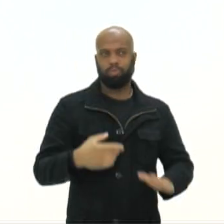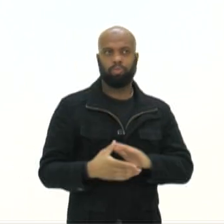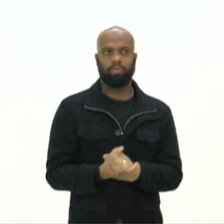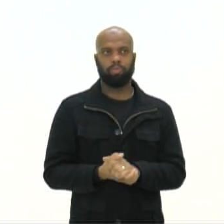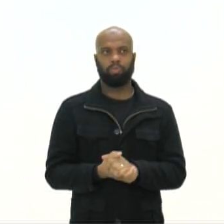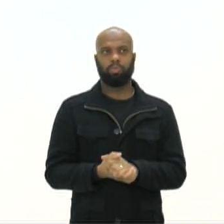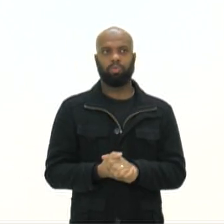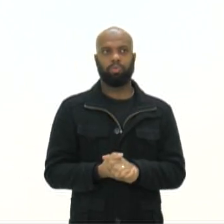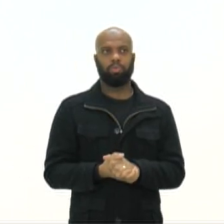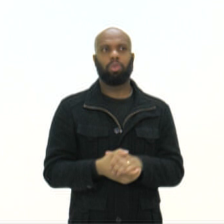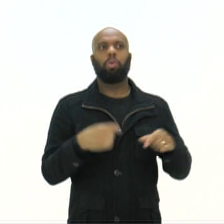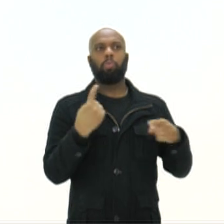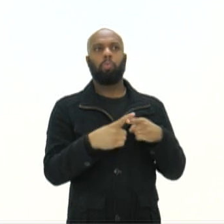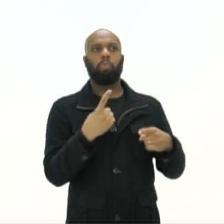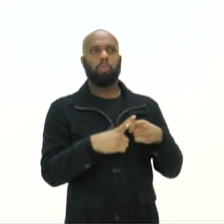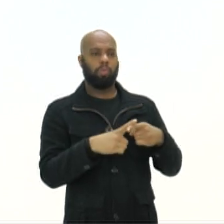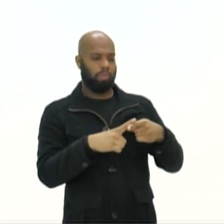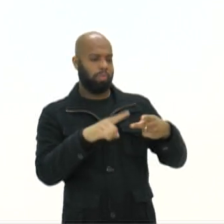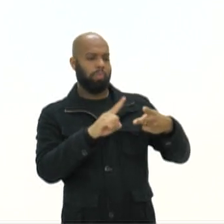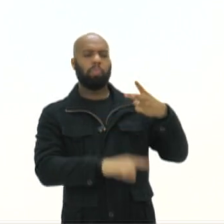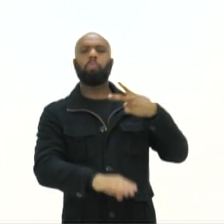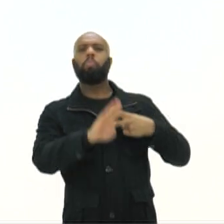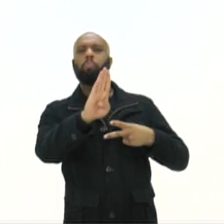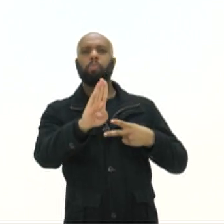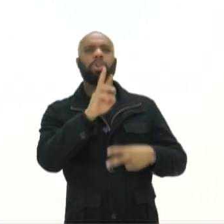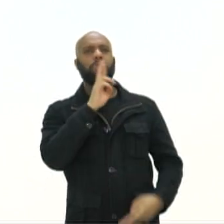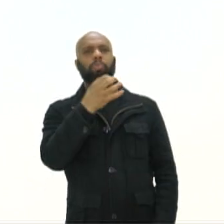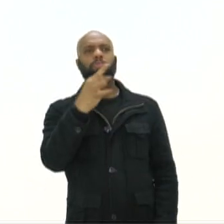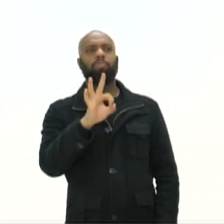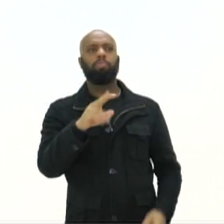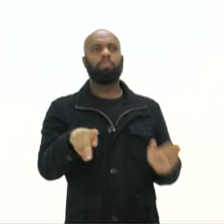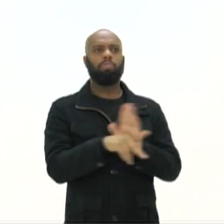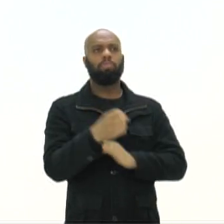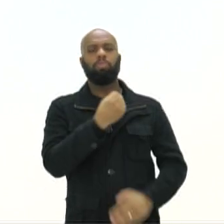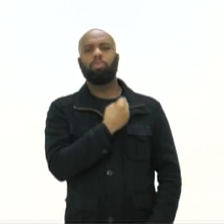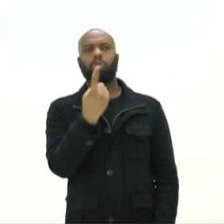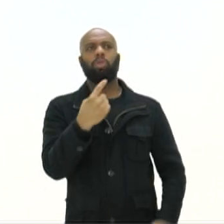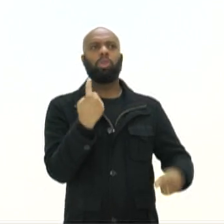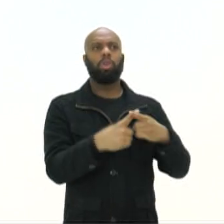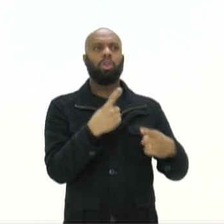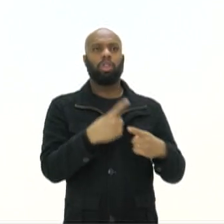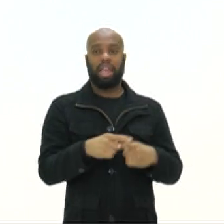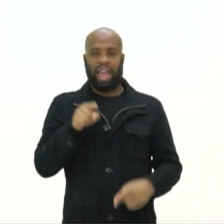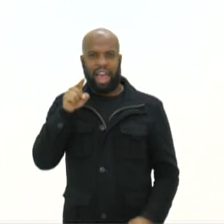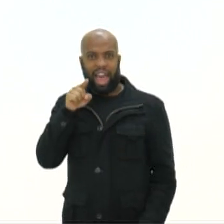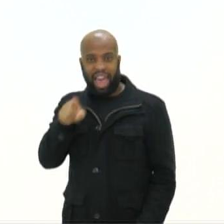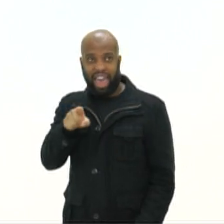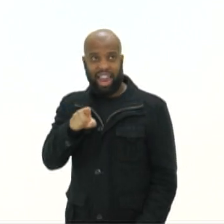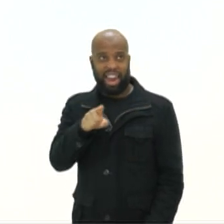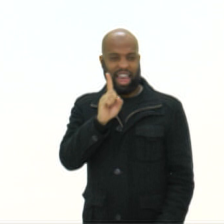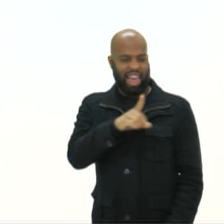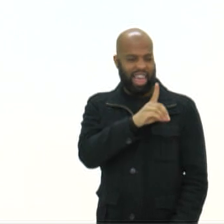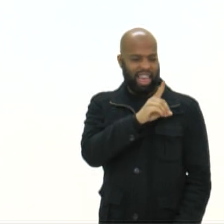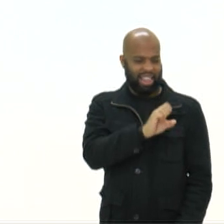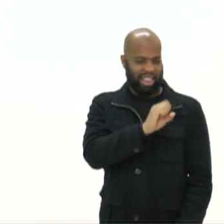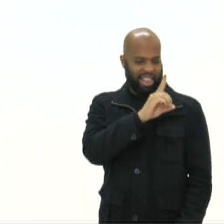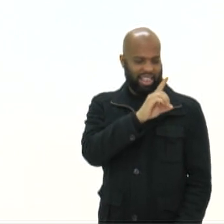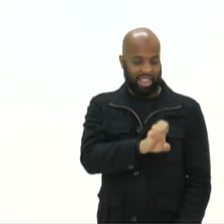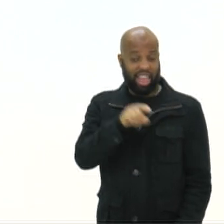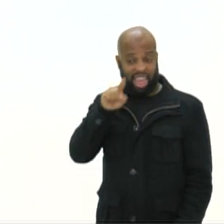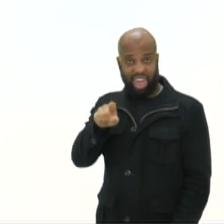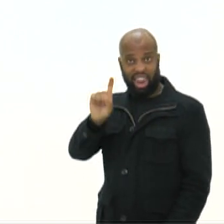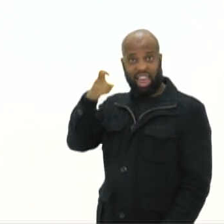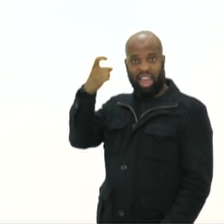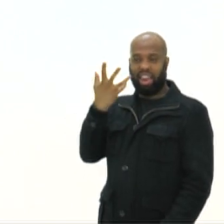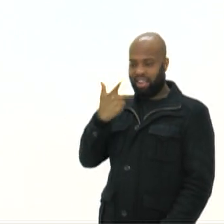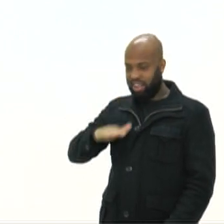child. Por que a número 1, a resposta certa é a letra B? Porque desde que ela era uma criança, a minha amiga ou meu amigo,